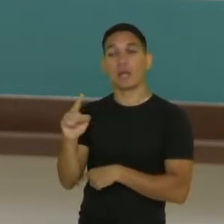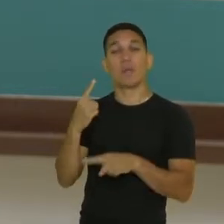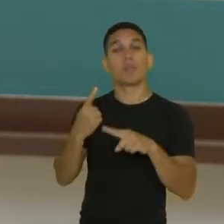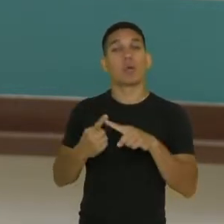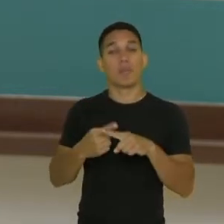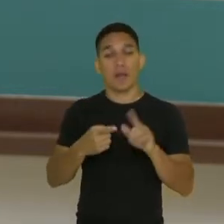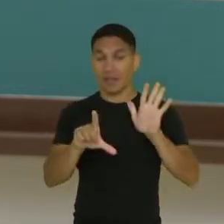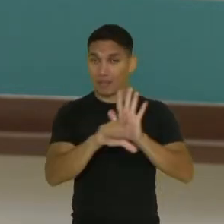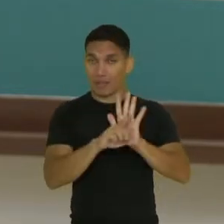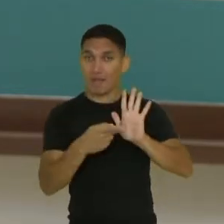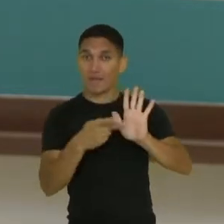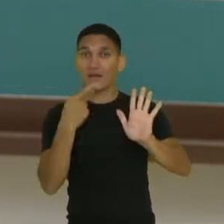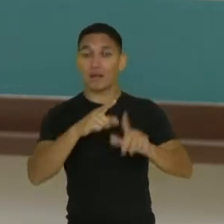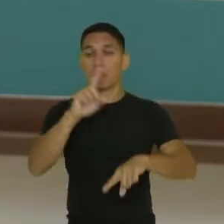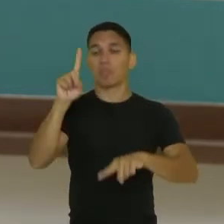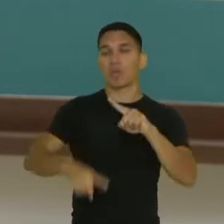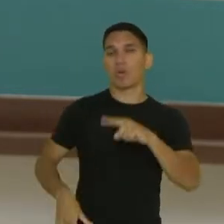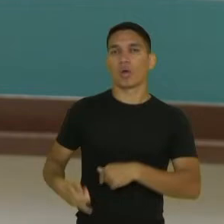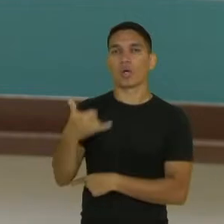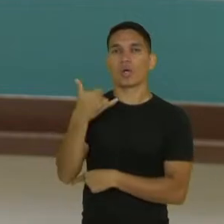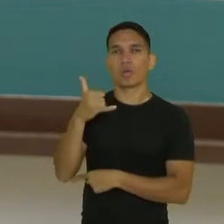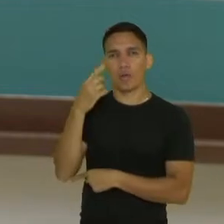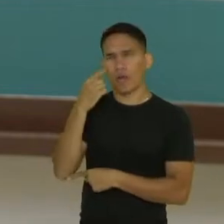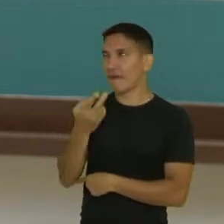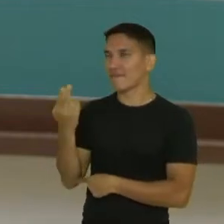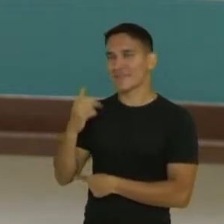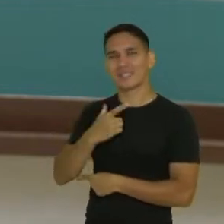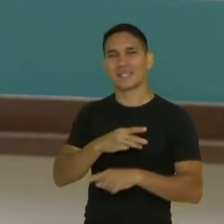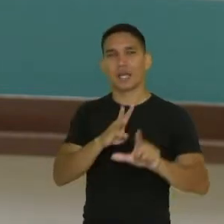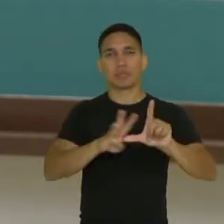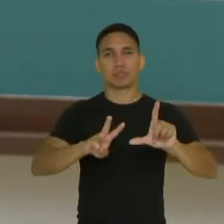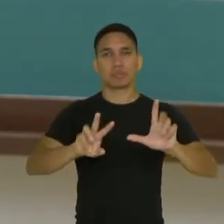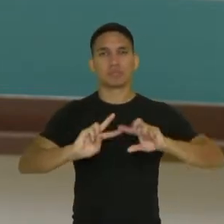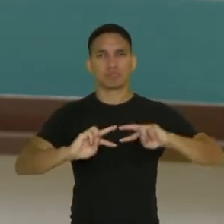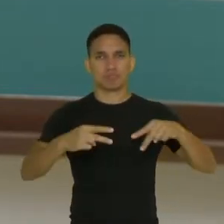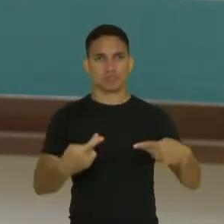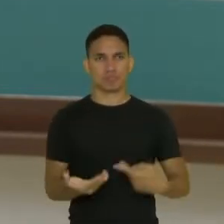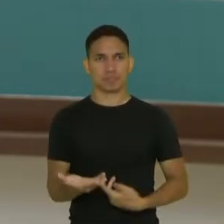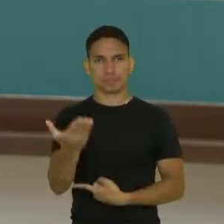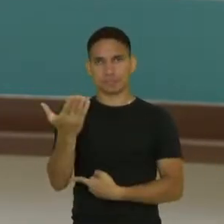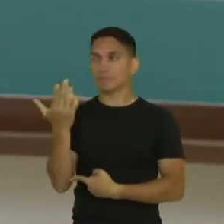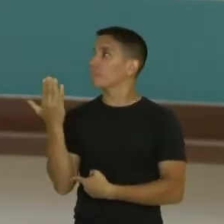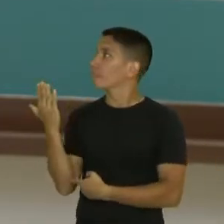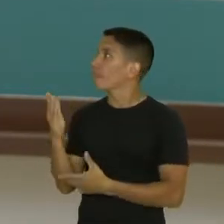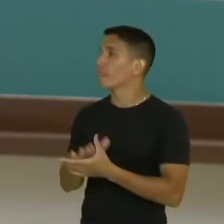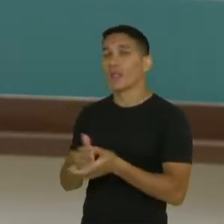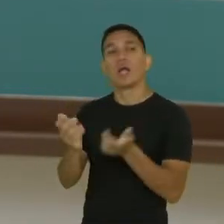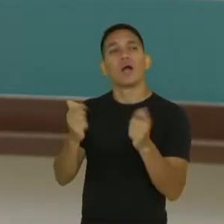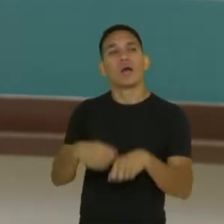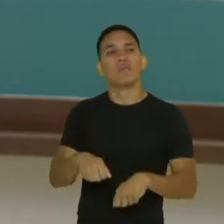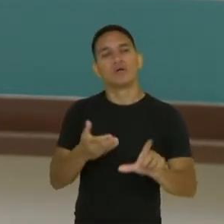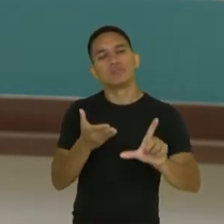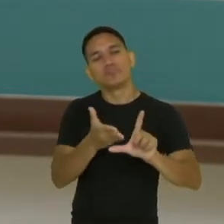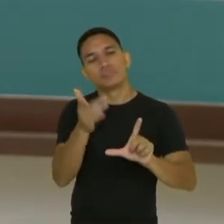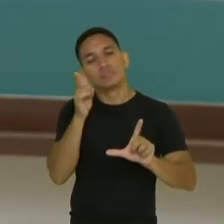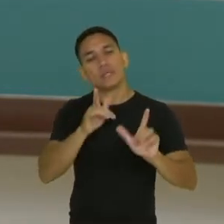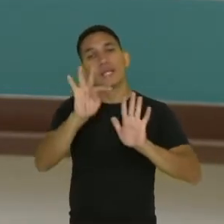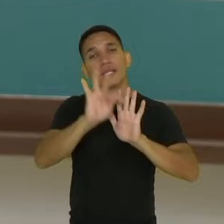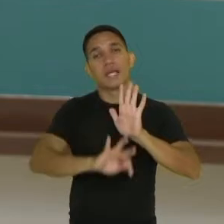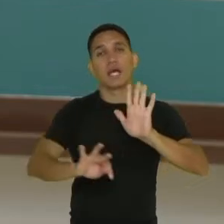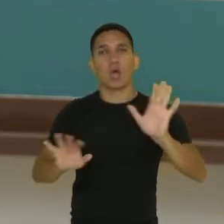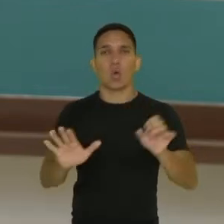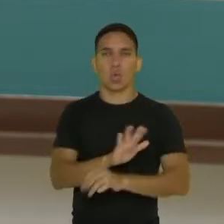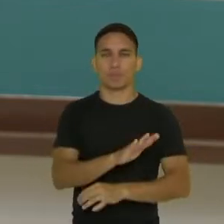que vocês viram, ele está disponível aqui no site do G1, certo? E vocês poderão ter acesso a esse texto na